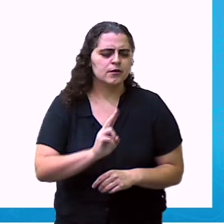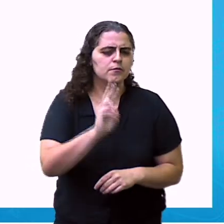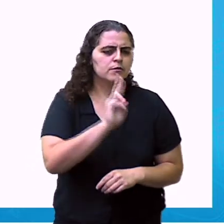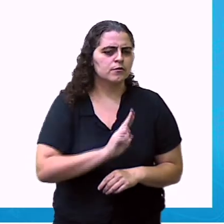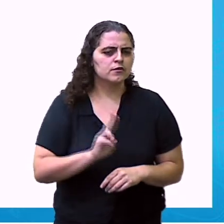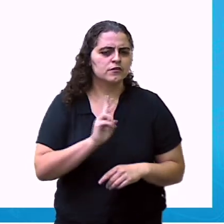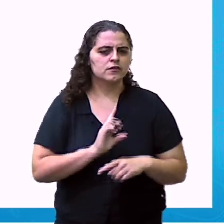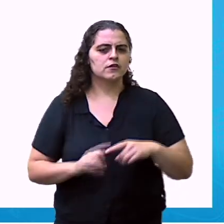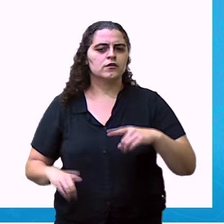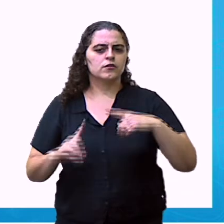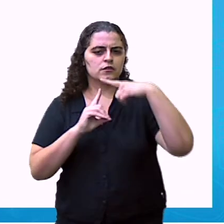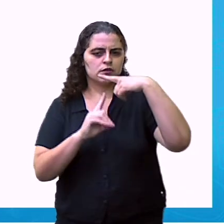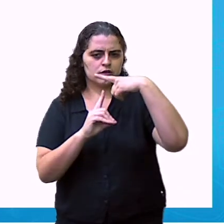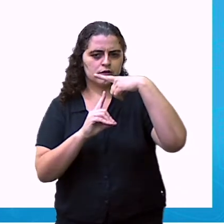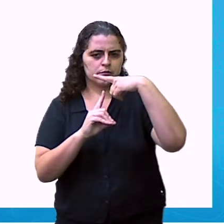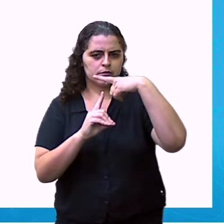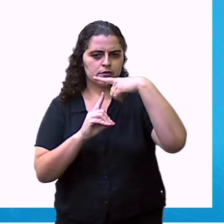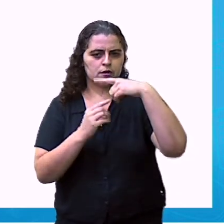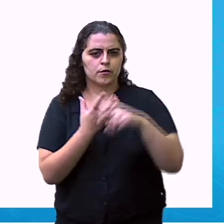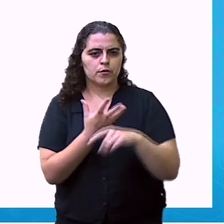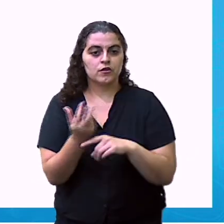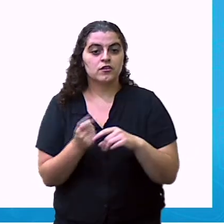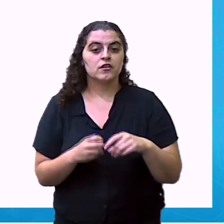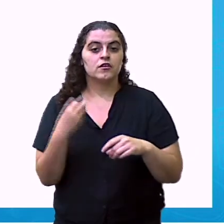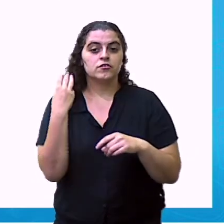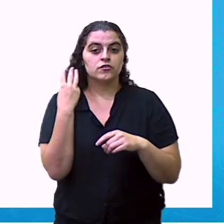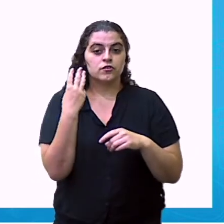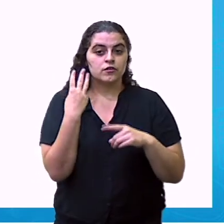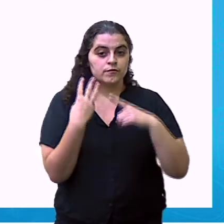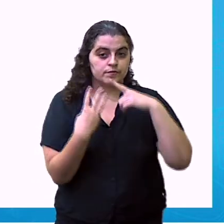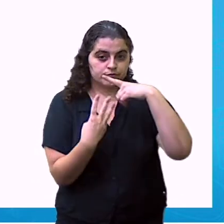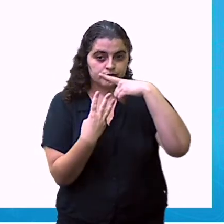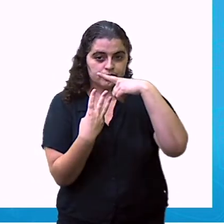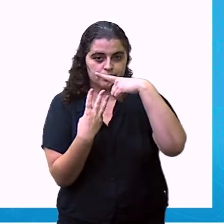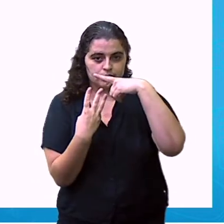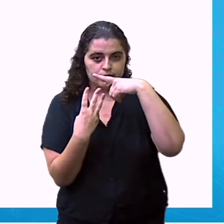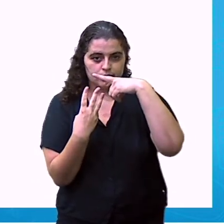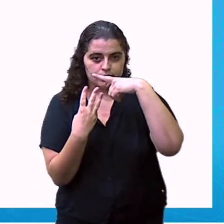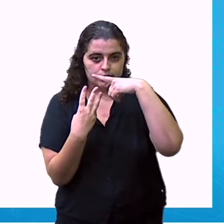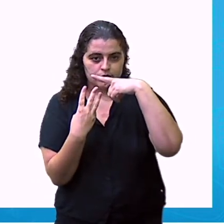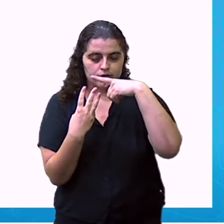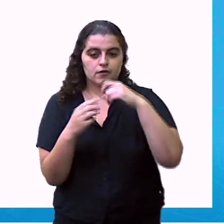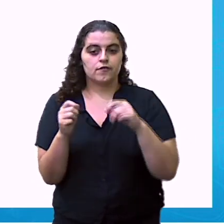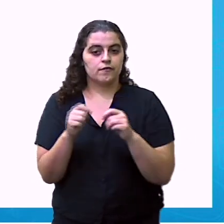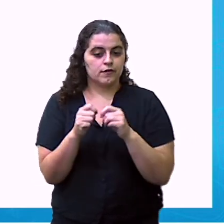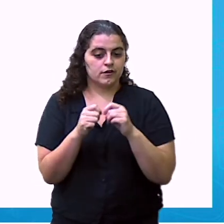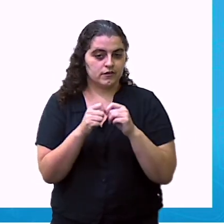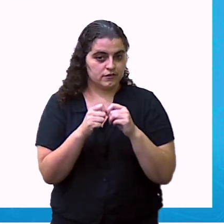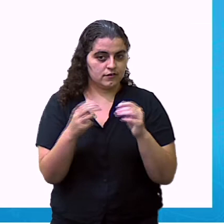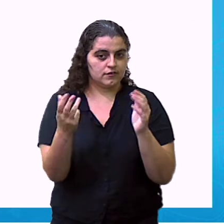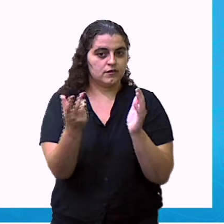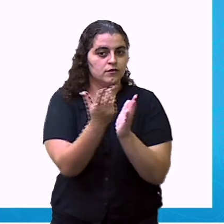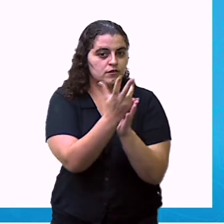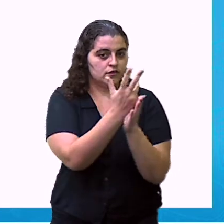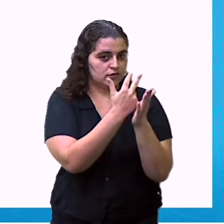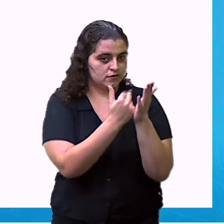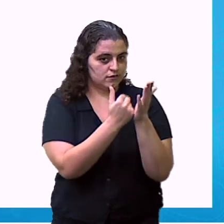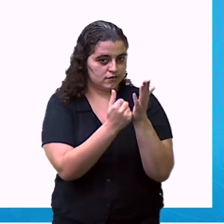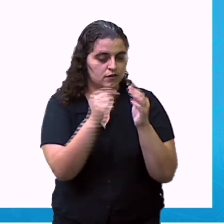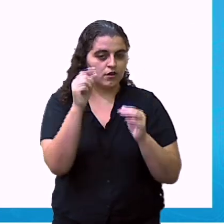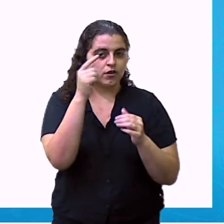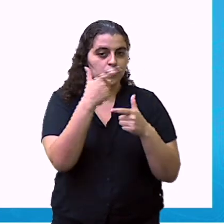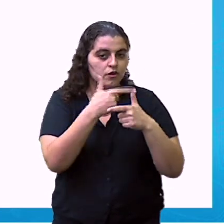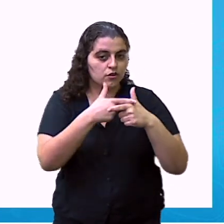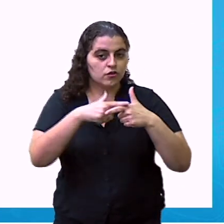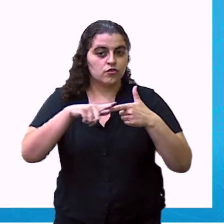O nosso denominador aqui é o número 3. Então, nós vamos fazer uma figura e fracioná-la em 3